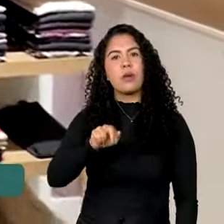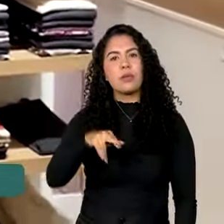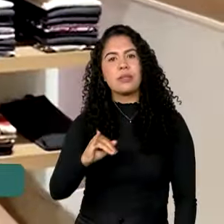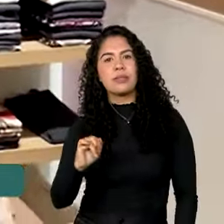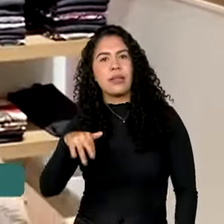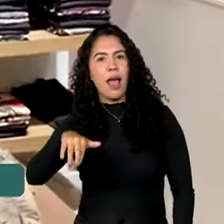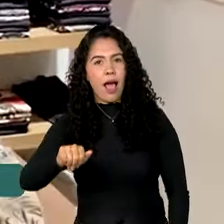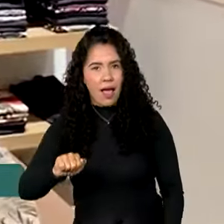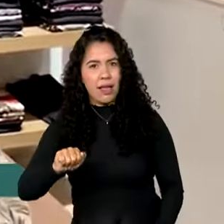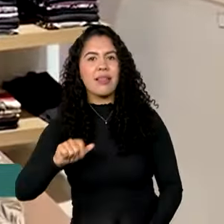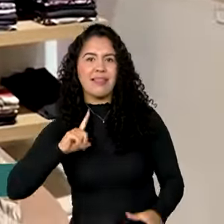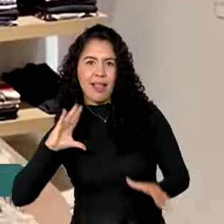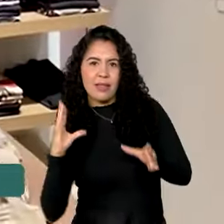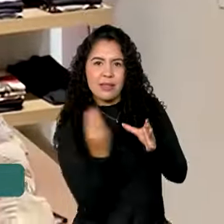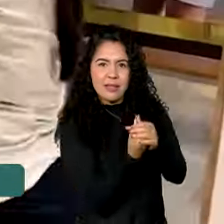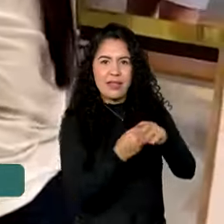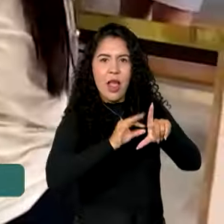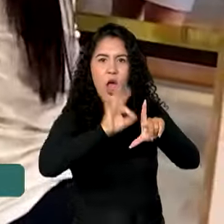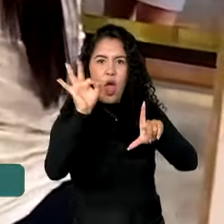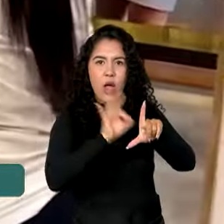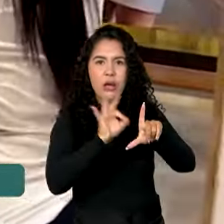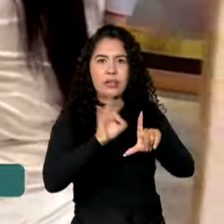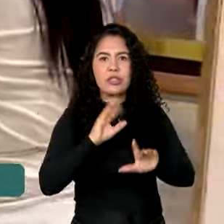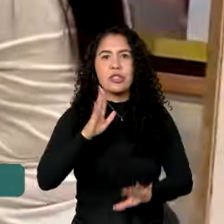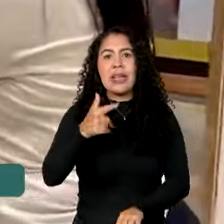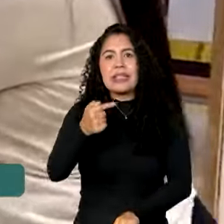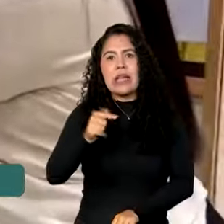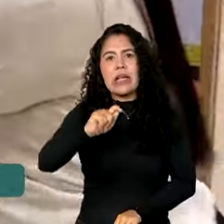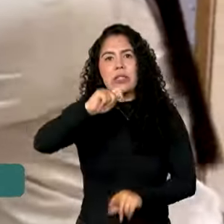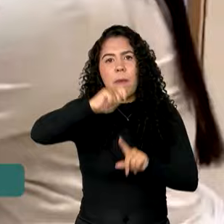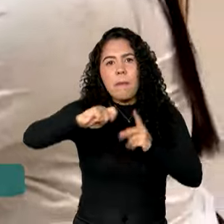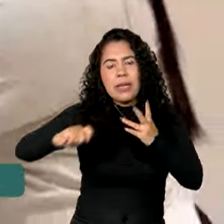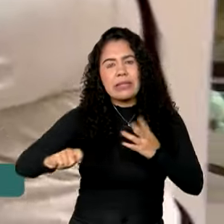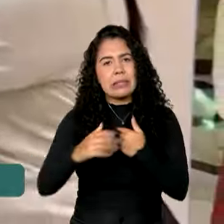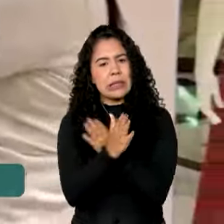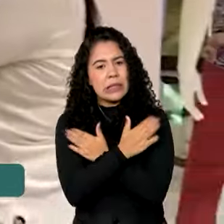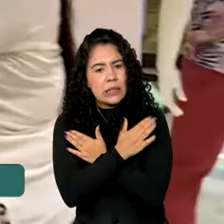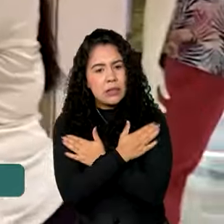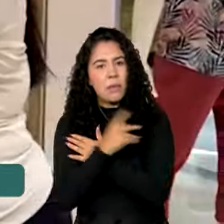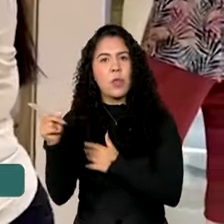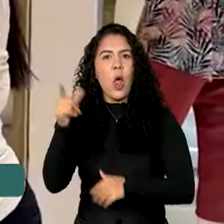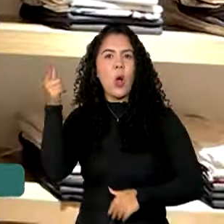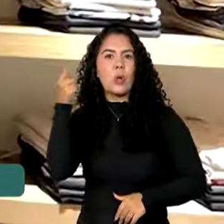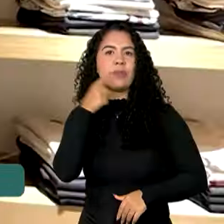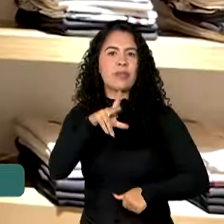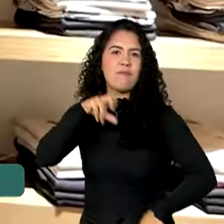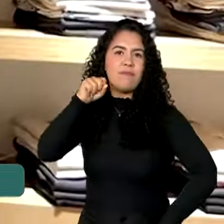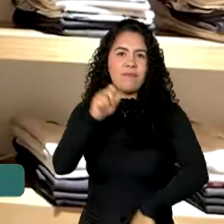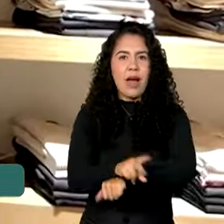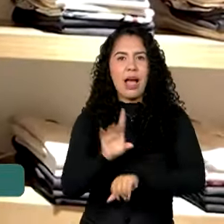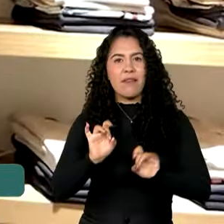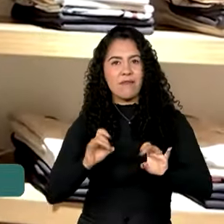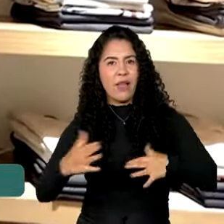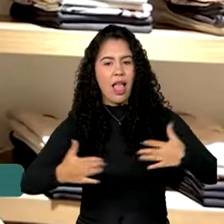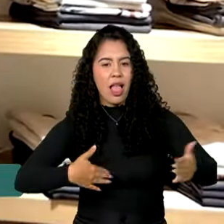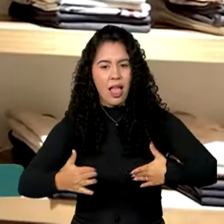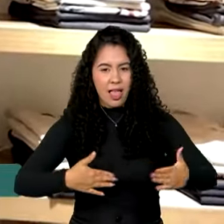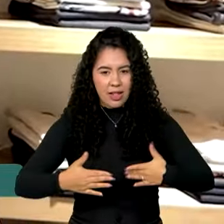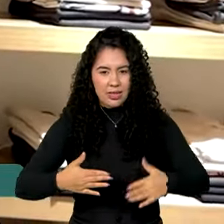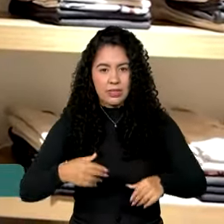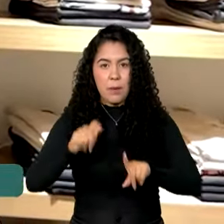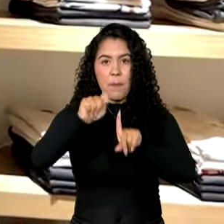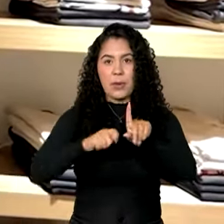de 7 meses desempregada, conseguiu uma vaga como vendedora no mês passado. Hoje eu tenho,